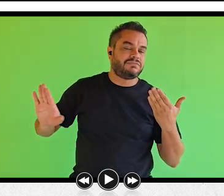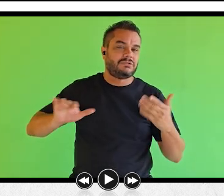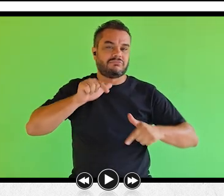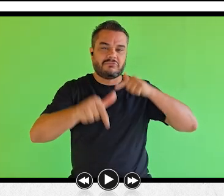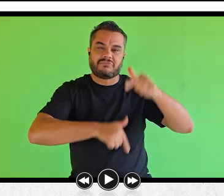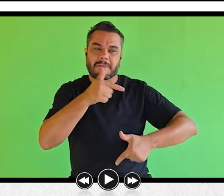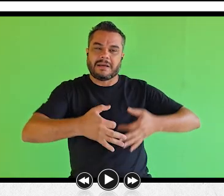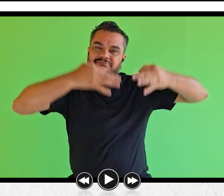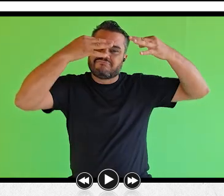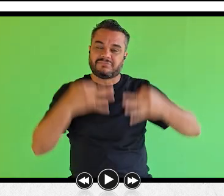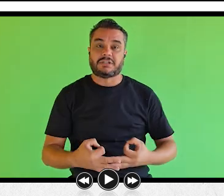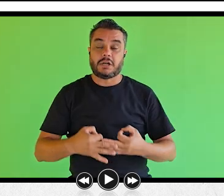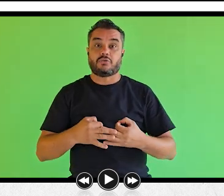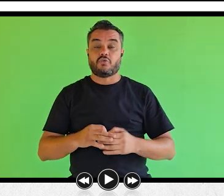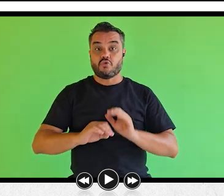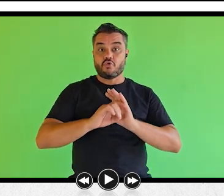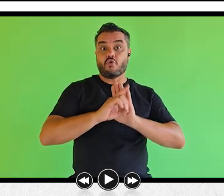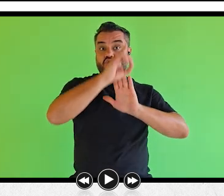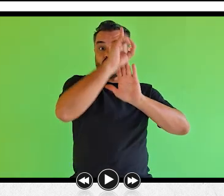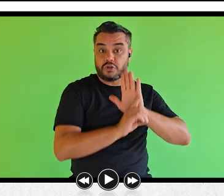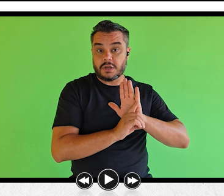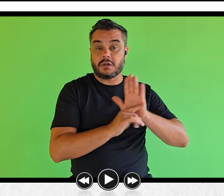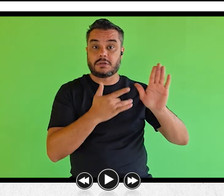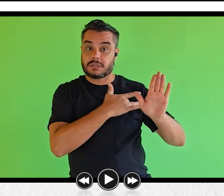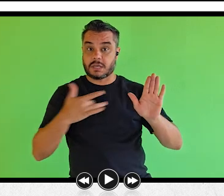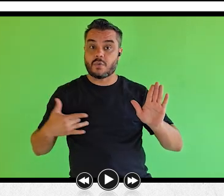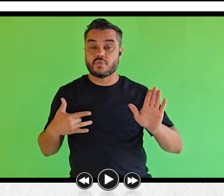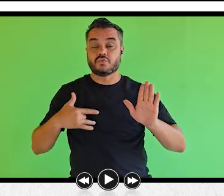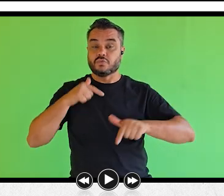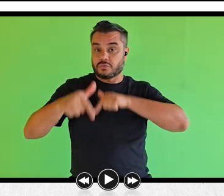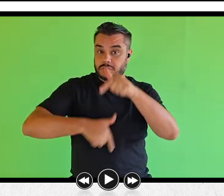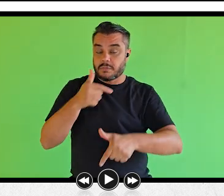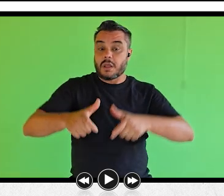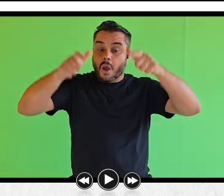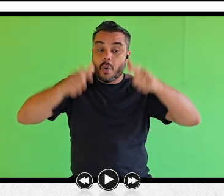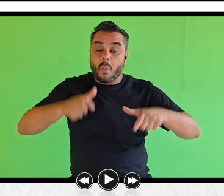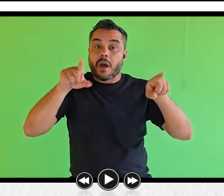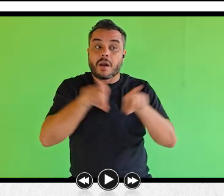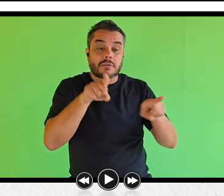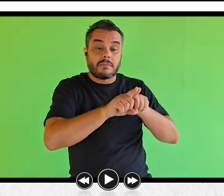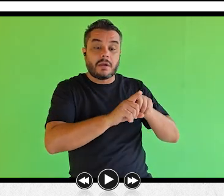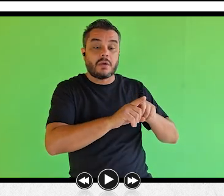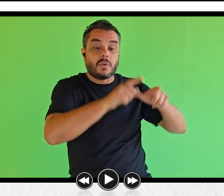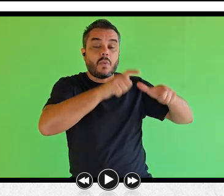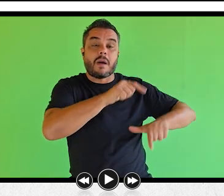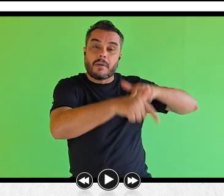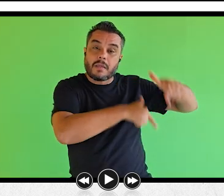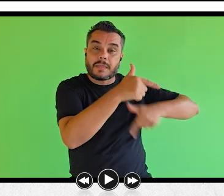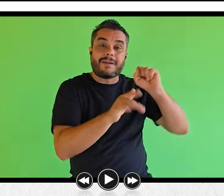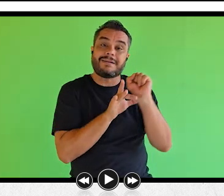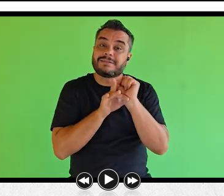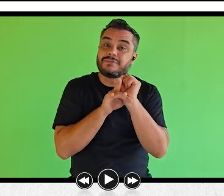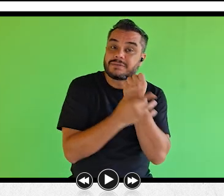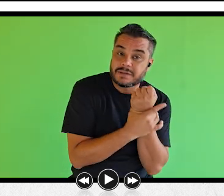de trabalho saudável e em condições que permitam que o mesmo seja exercido com segurança. Então, é preciso realmente fornecer